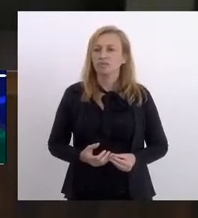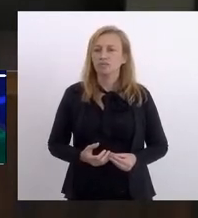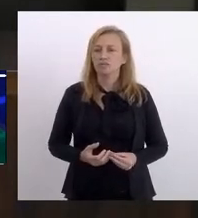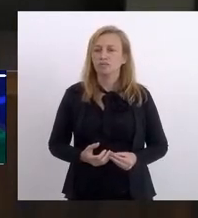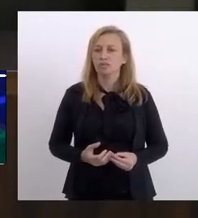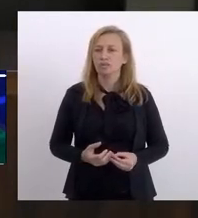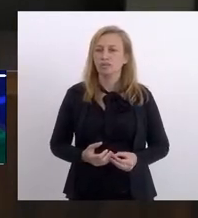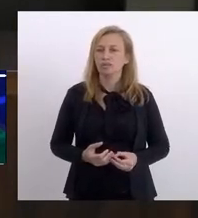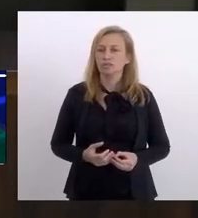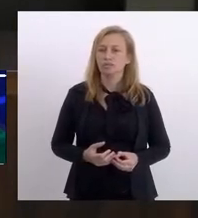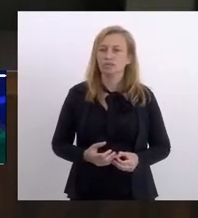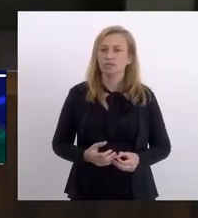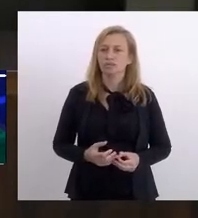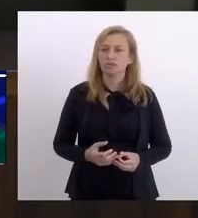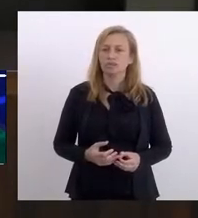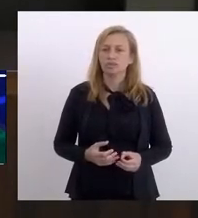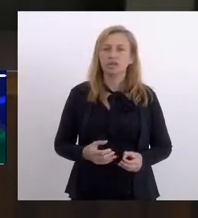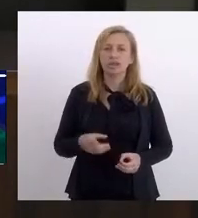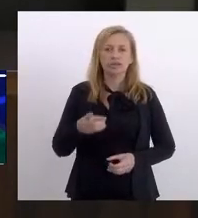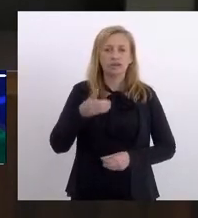Chamar a deputada Tia Ju.